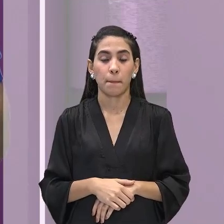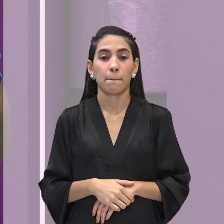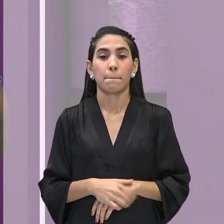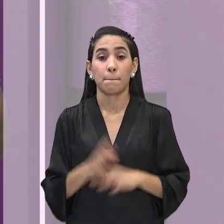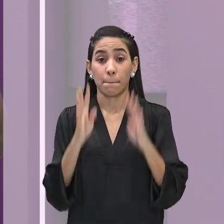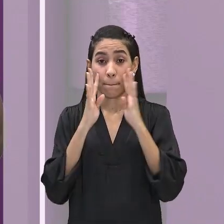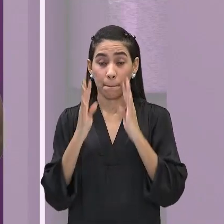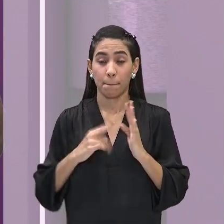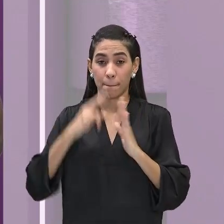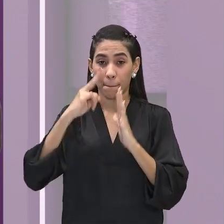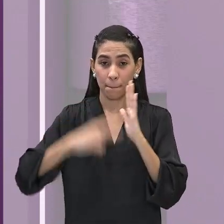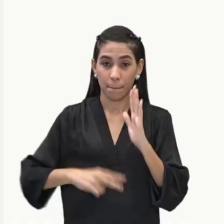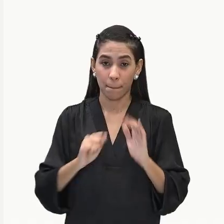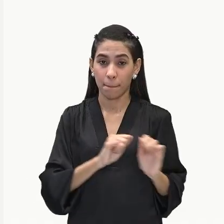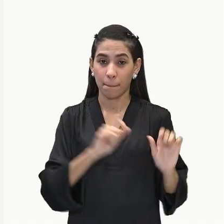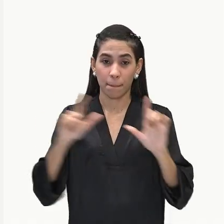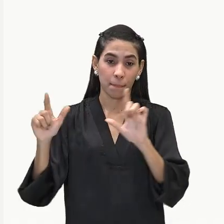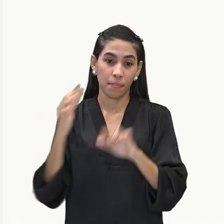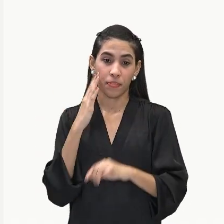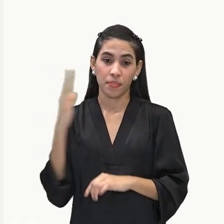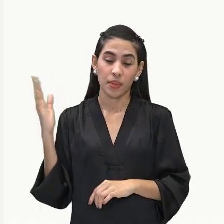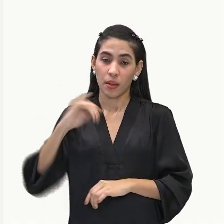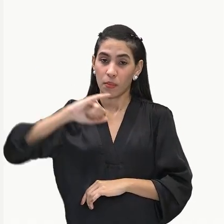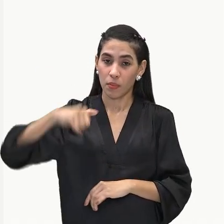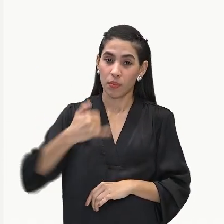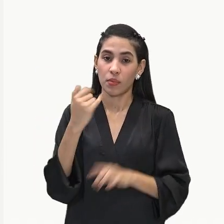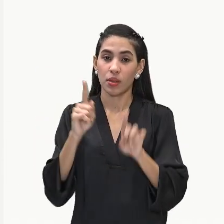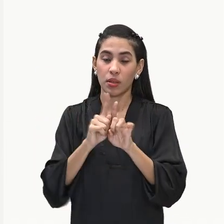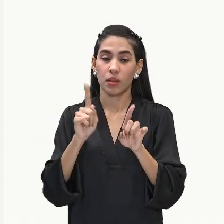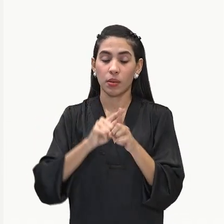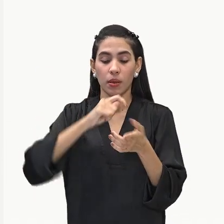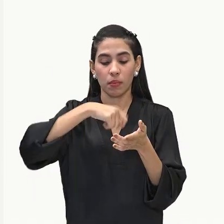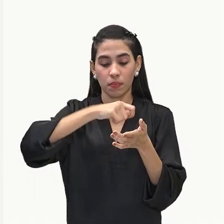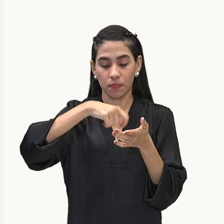novamente a leitura na sua tela e aproveite para fazer